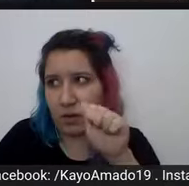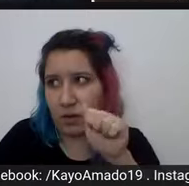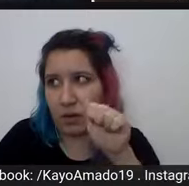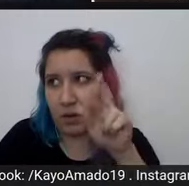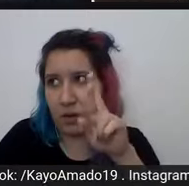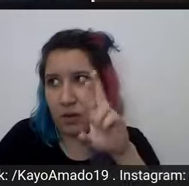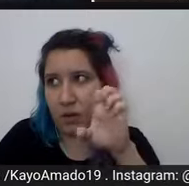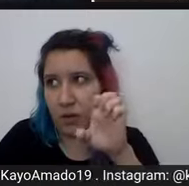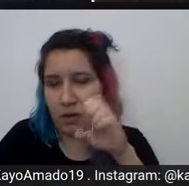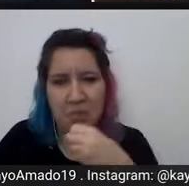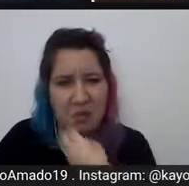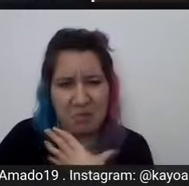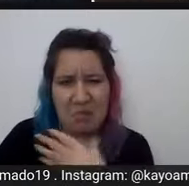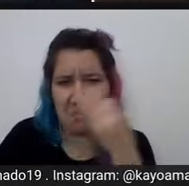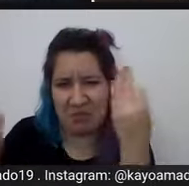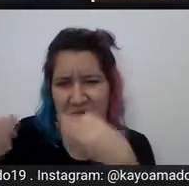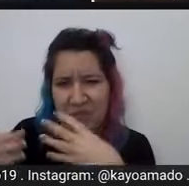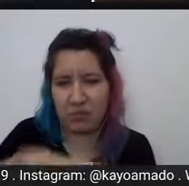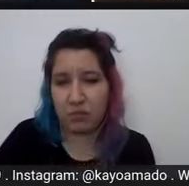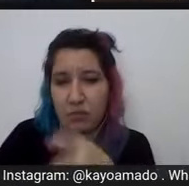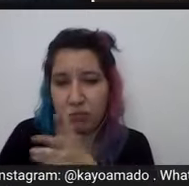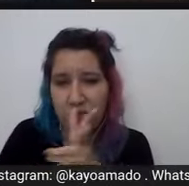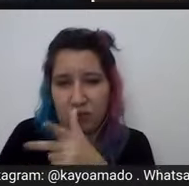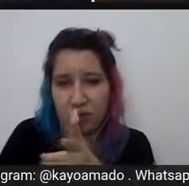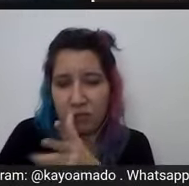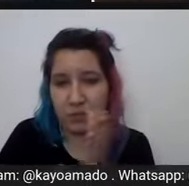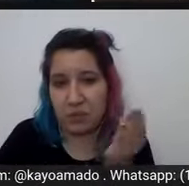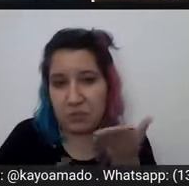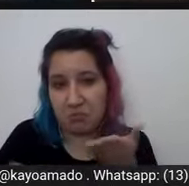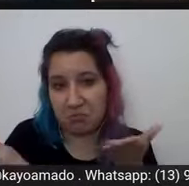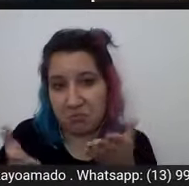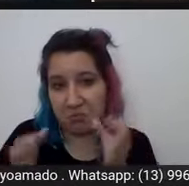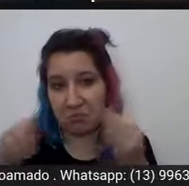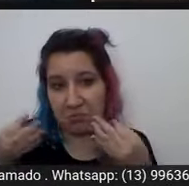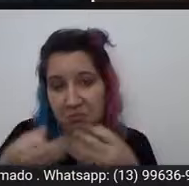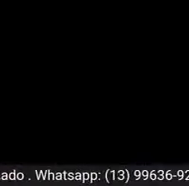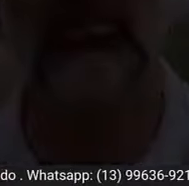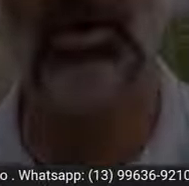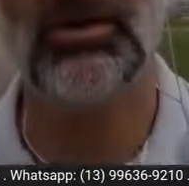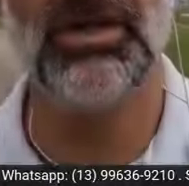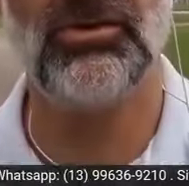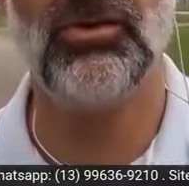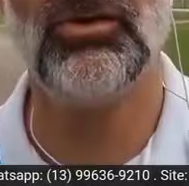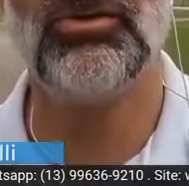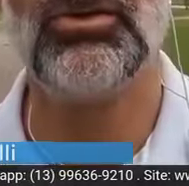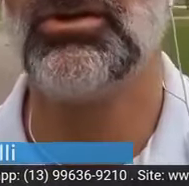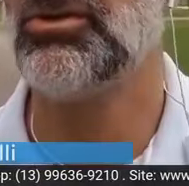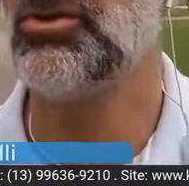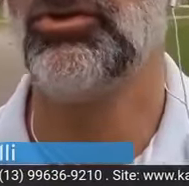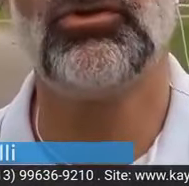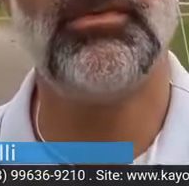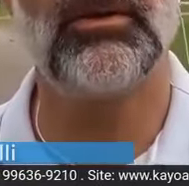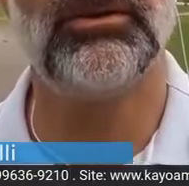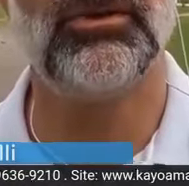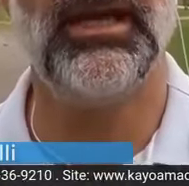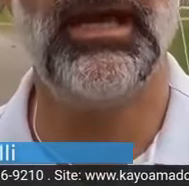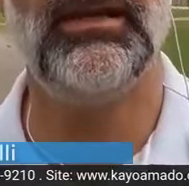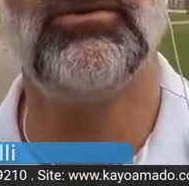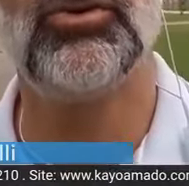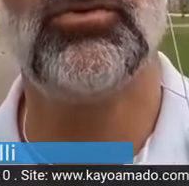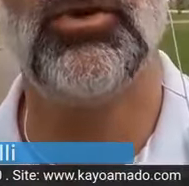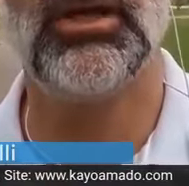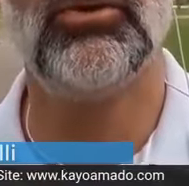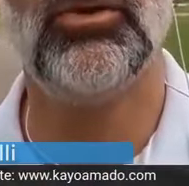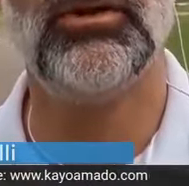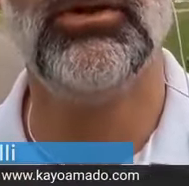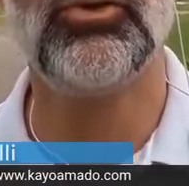vídeo do Antonelli e aí a gente já volta discutindo tudo isso. Boa noite a todos, eu sou o Dr. Marco Antonelli,